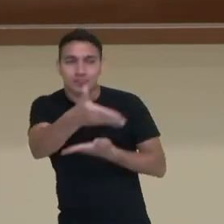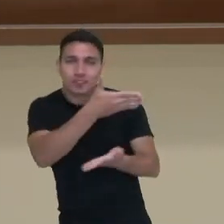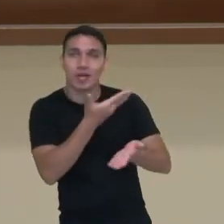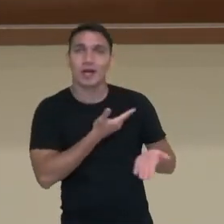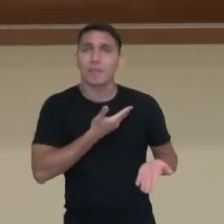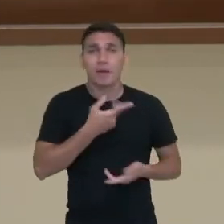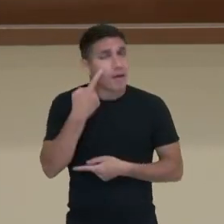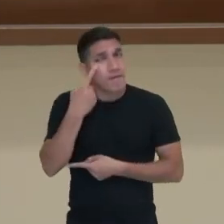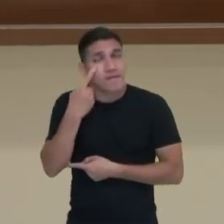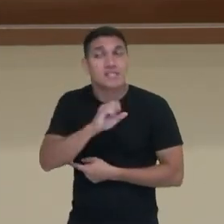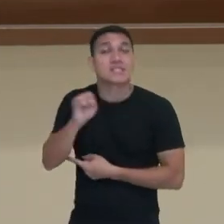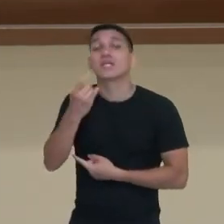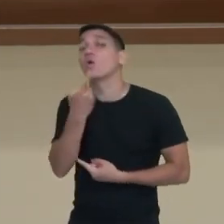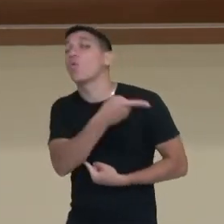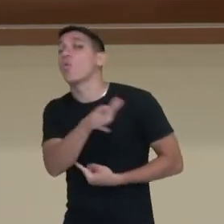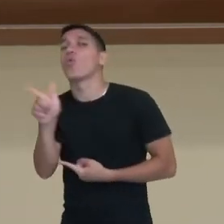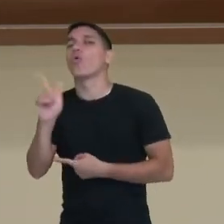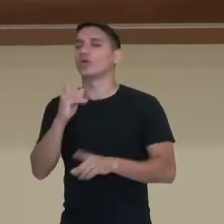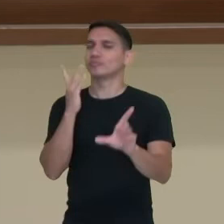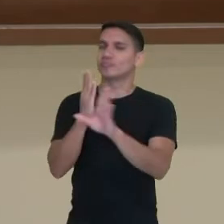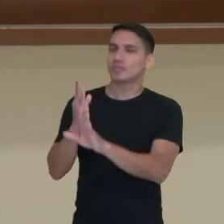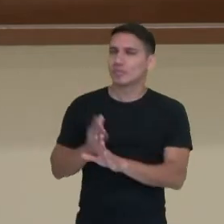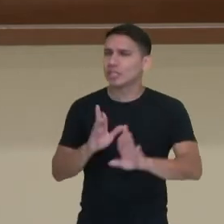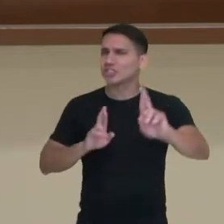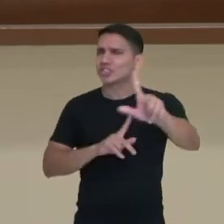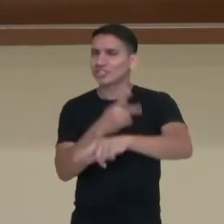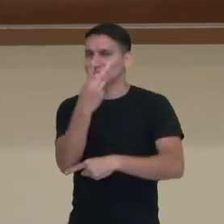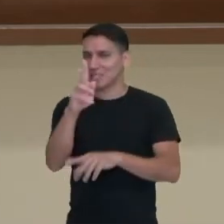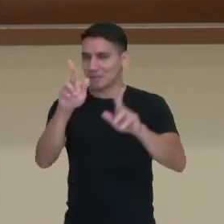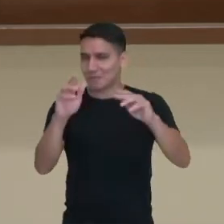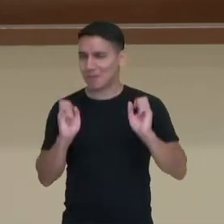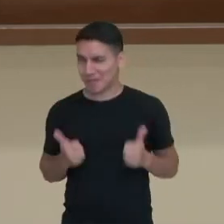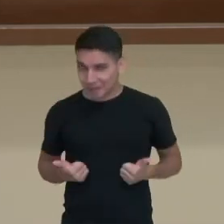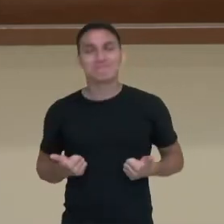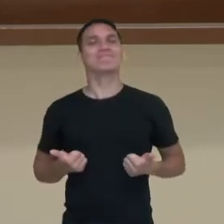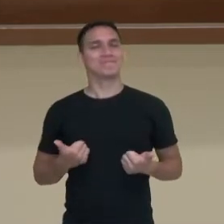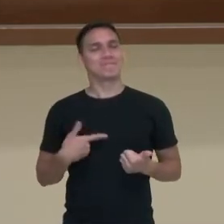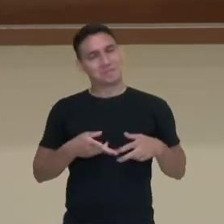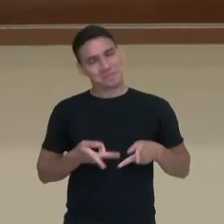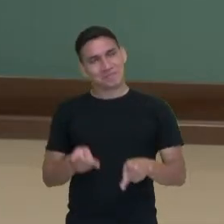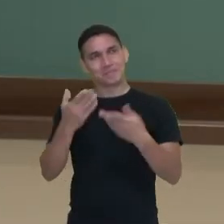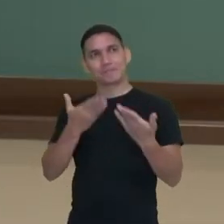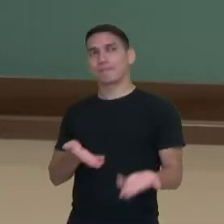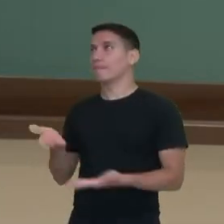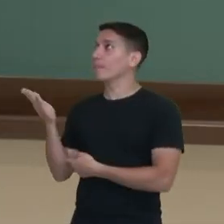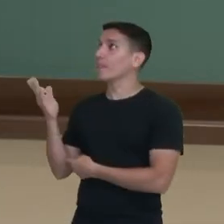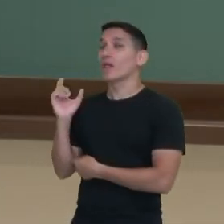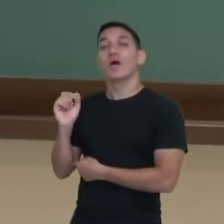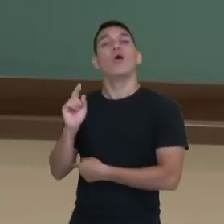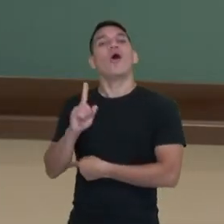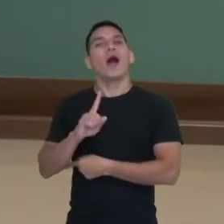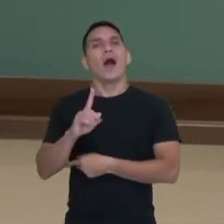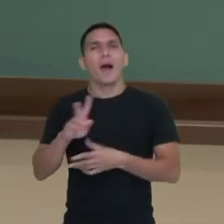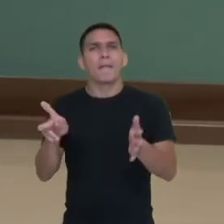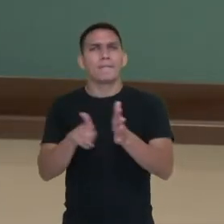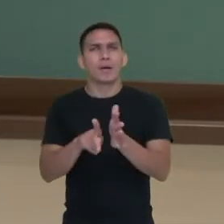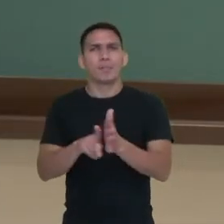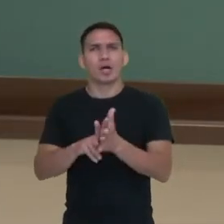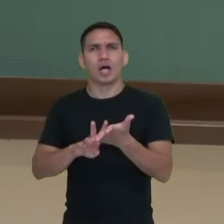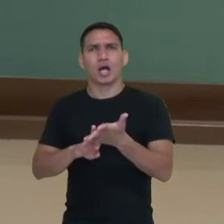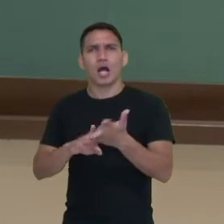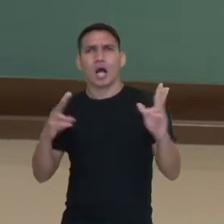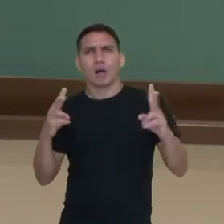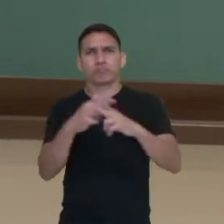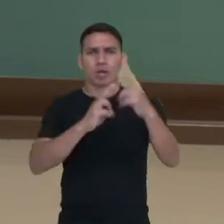deles identificou alguma coisa diferente do que você, ok? Vamos em frente aqui? As artes marciais